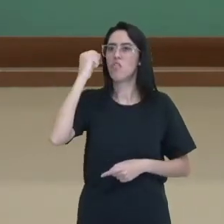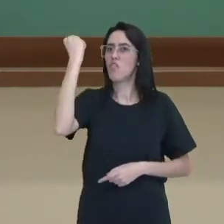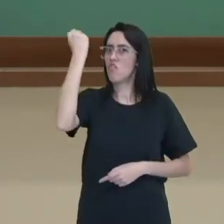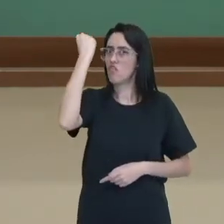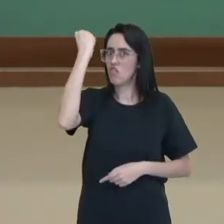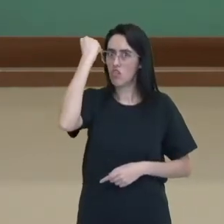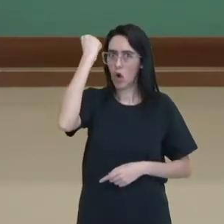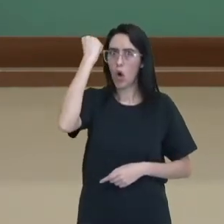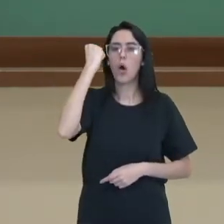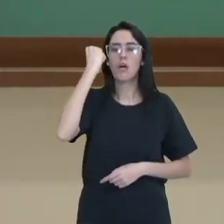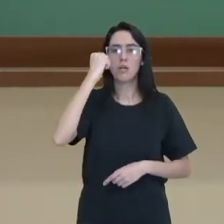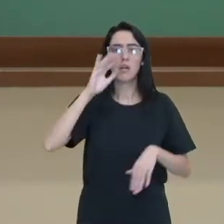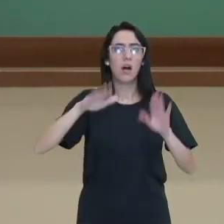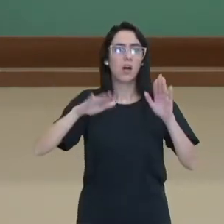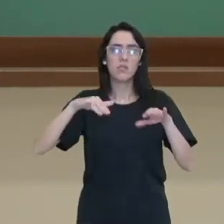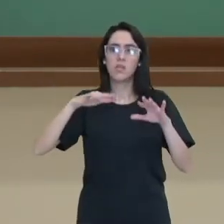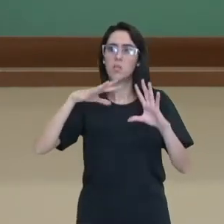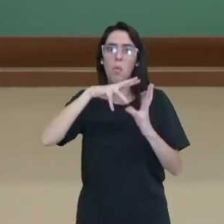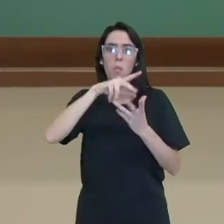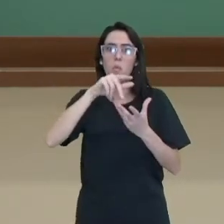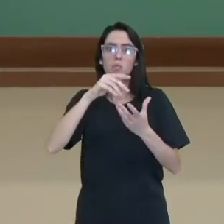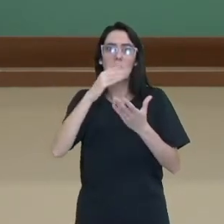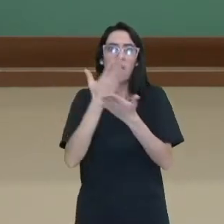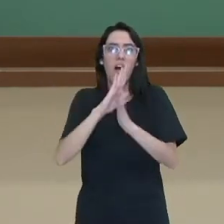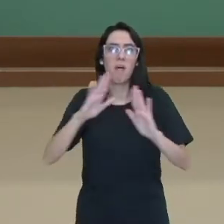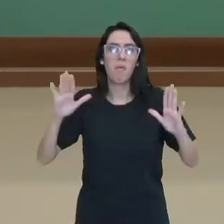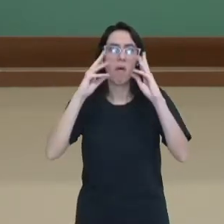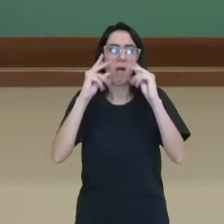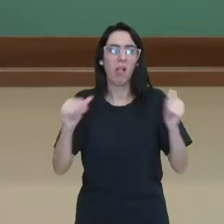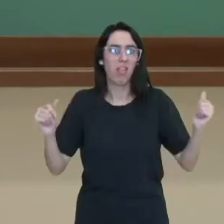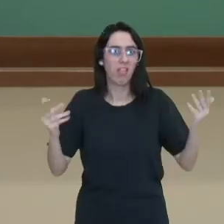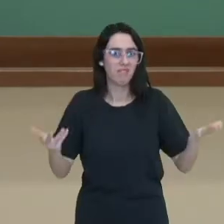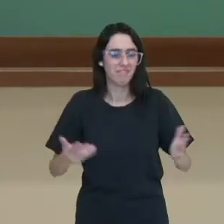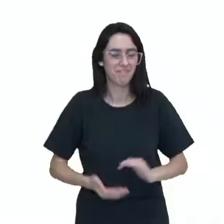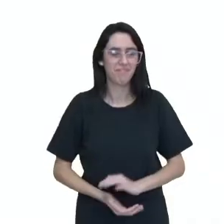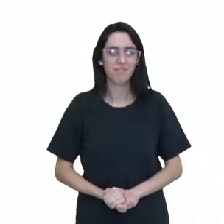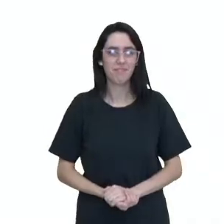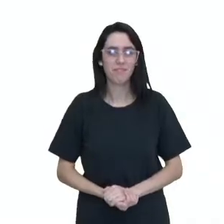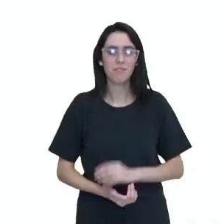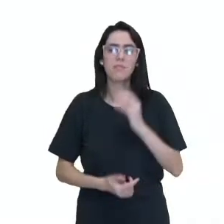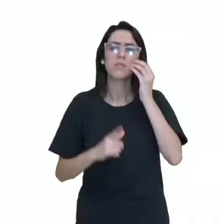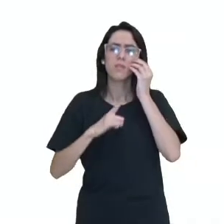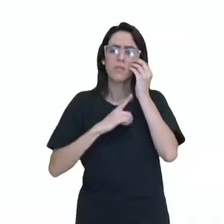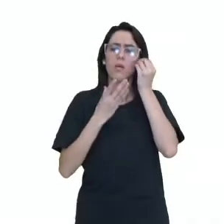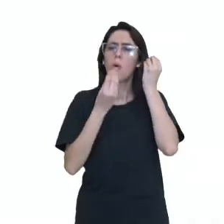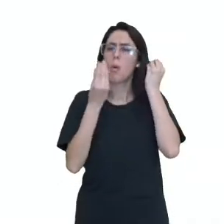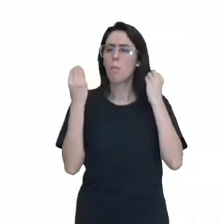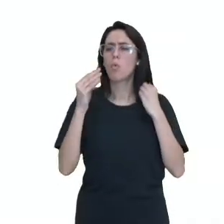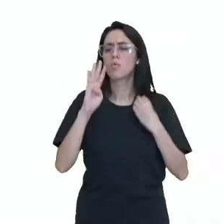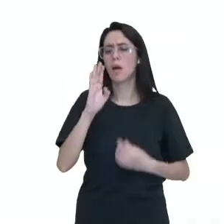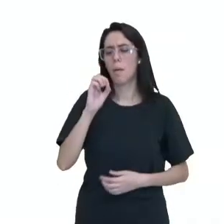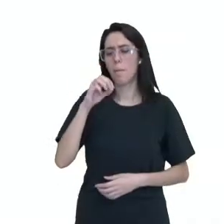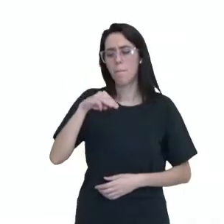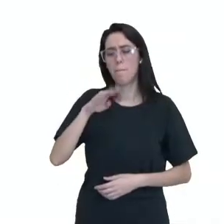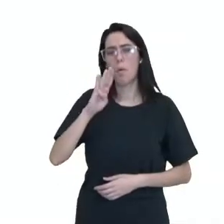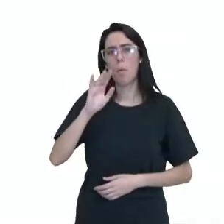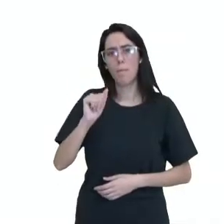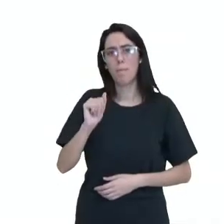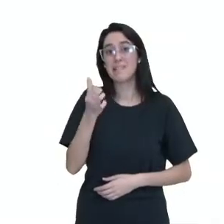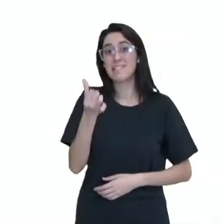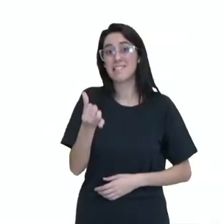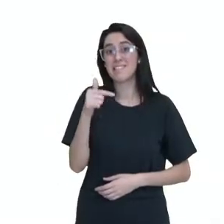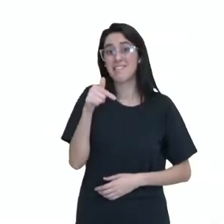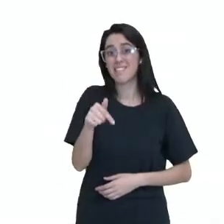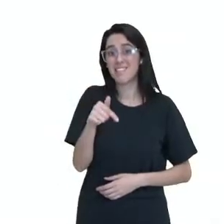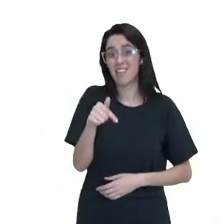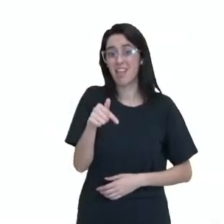mundo talvez nem existisse mais. Foram muitas bombas? As 67 bombas